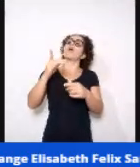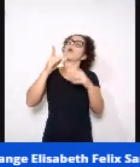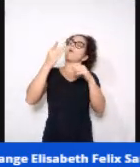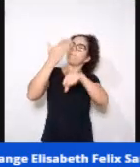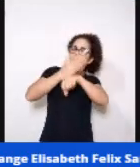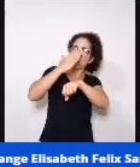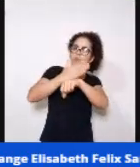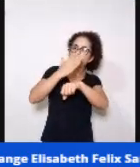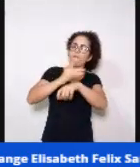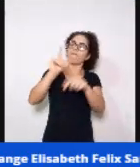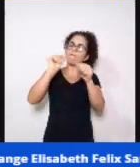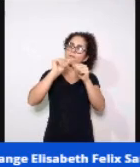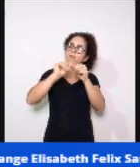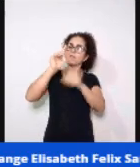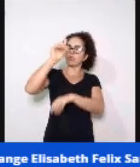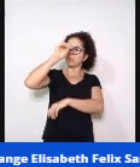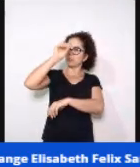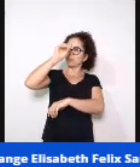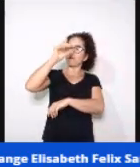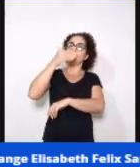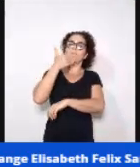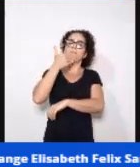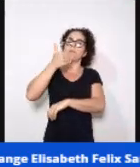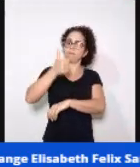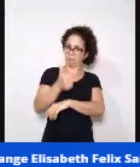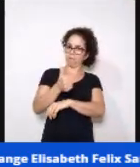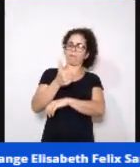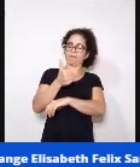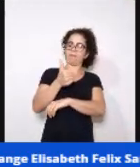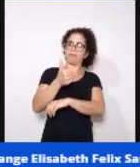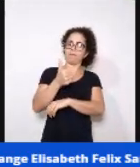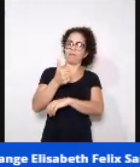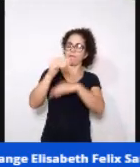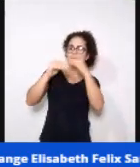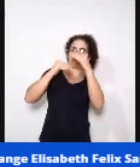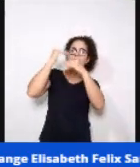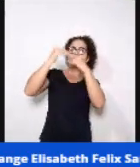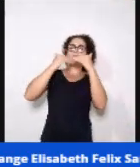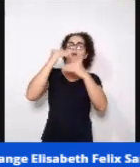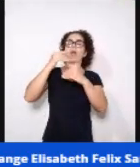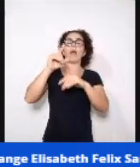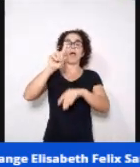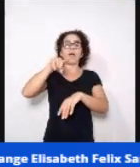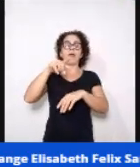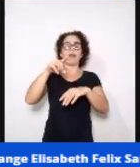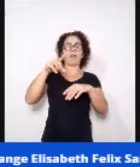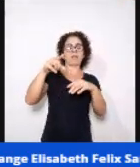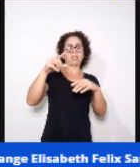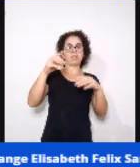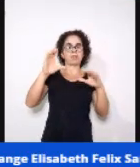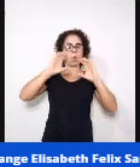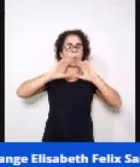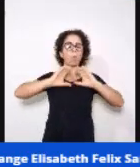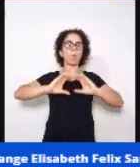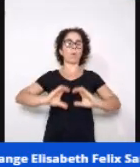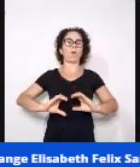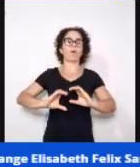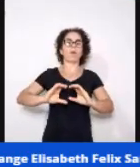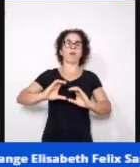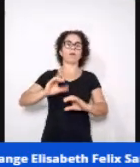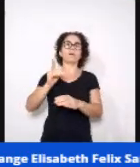que melhora nesse controle impulsivo que muitos de nós temos. Né, de canalizar essas emoções